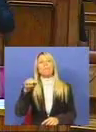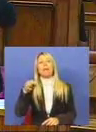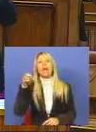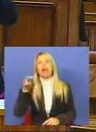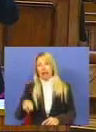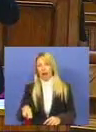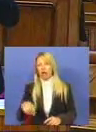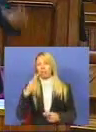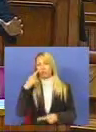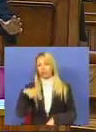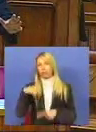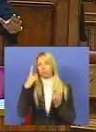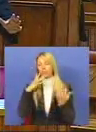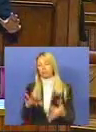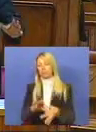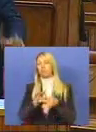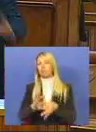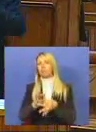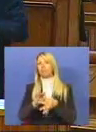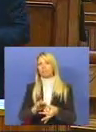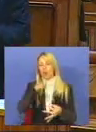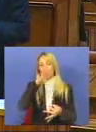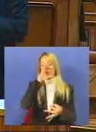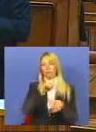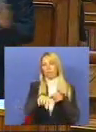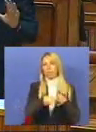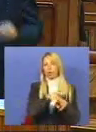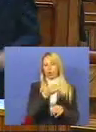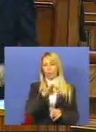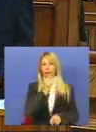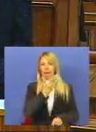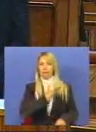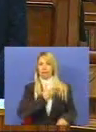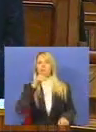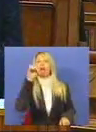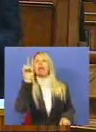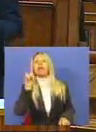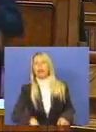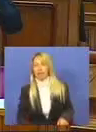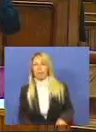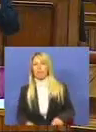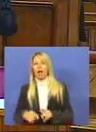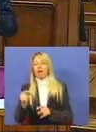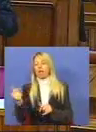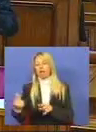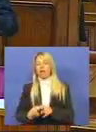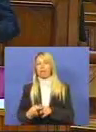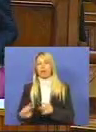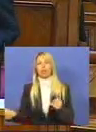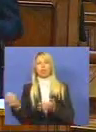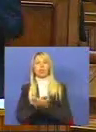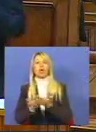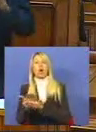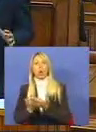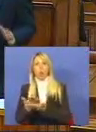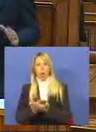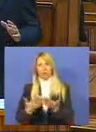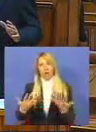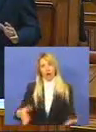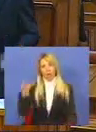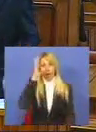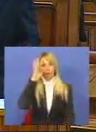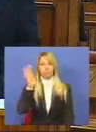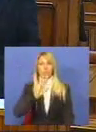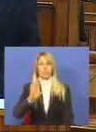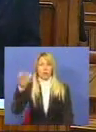entre o poder político do PSD e os interesses dos negócios. E sabemos agora que há muitos